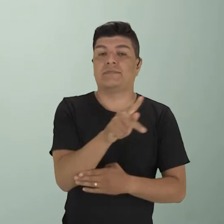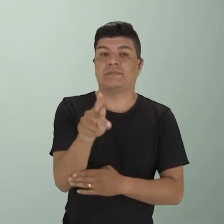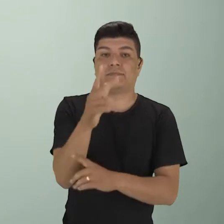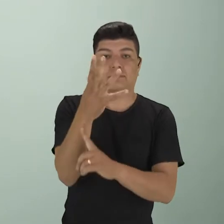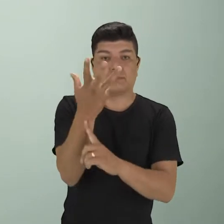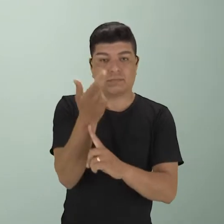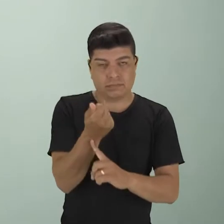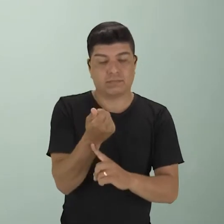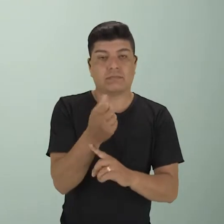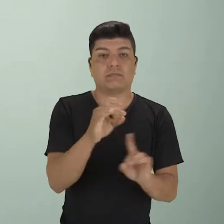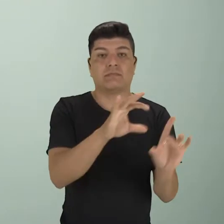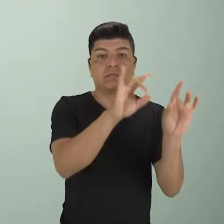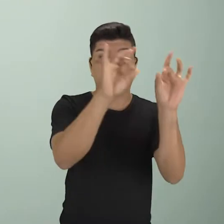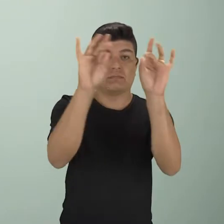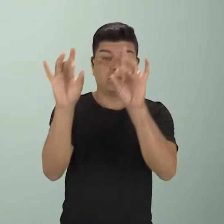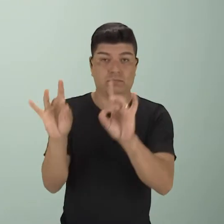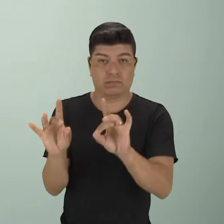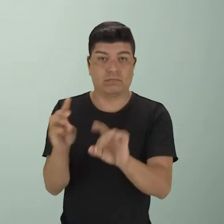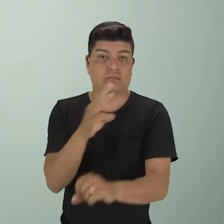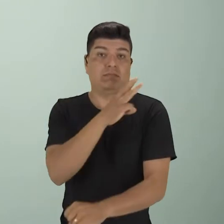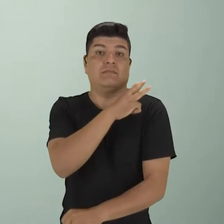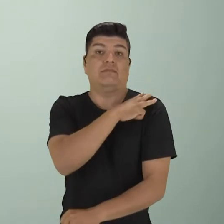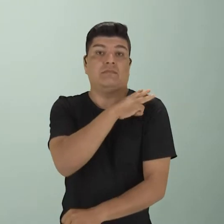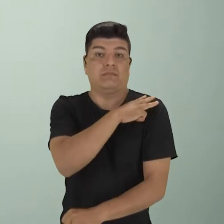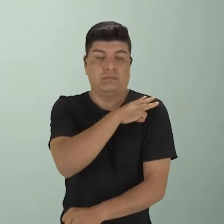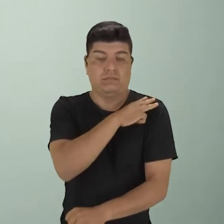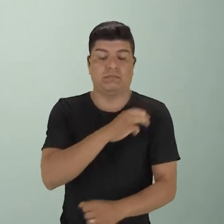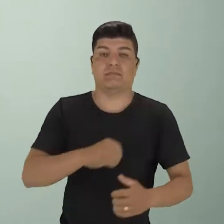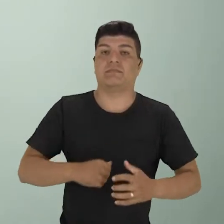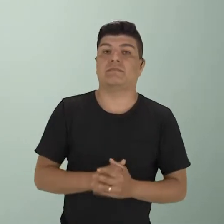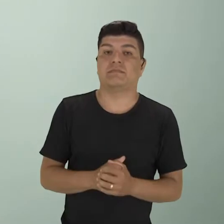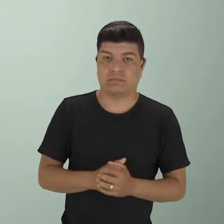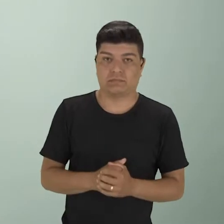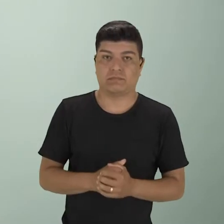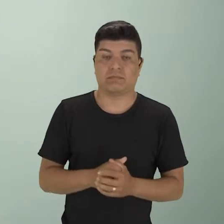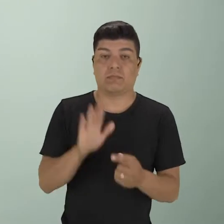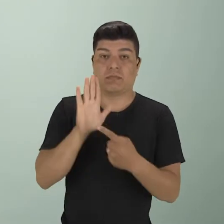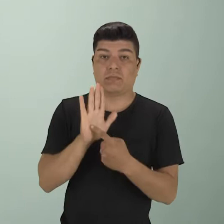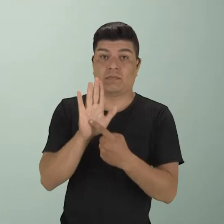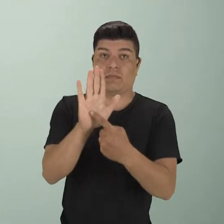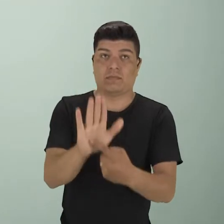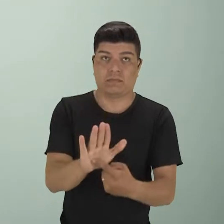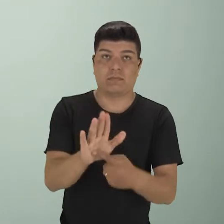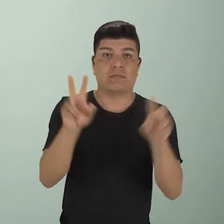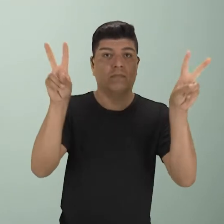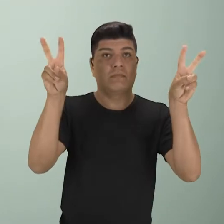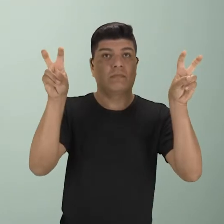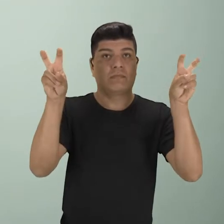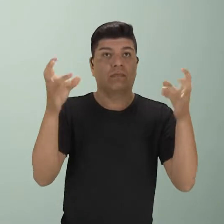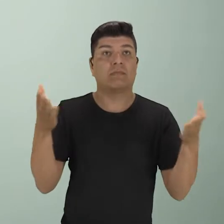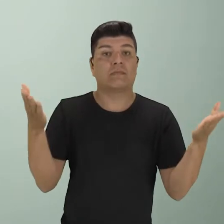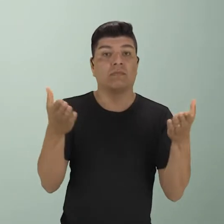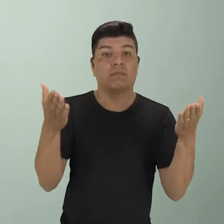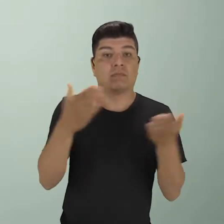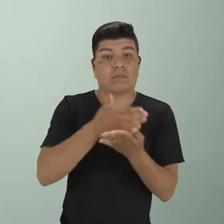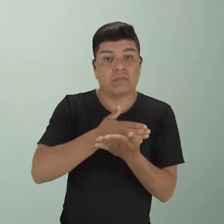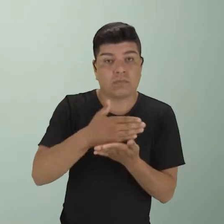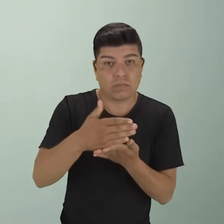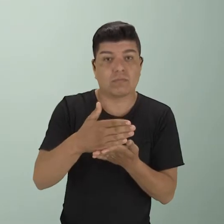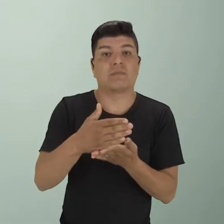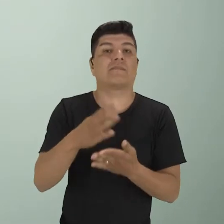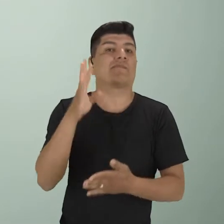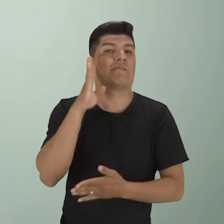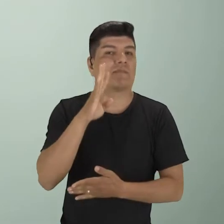é específica para a terceira série do ensino médio. Quero apresentar para vocês o nosso tema que inicia hoje